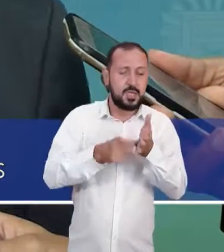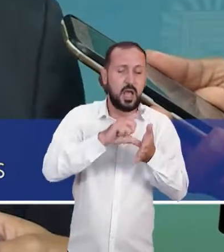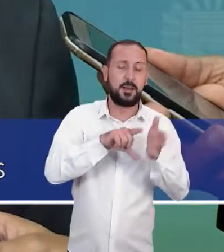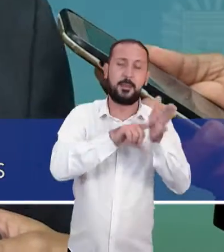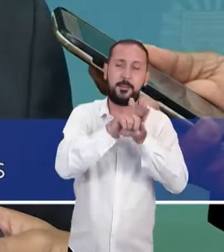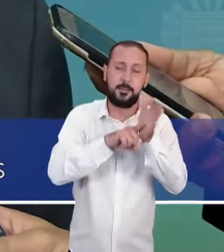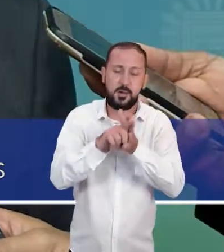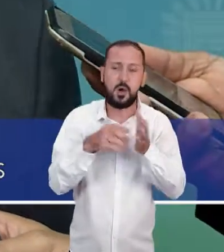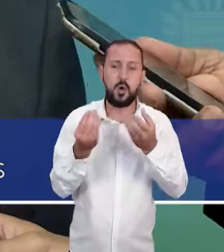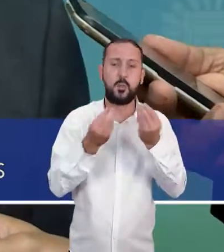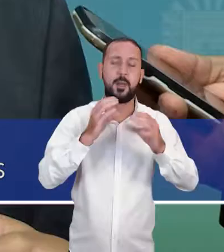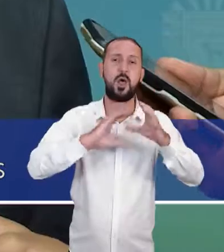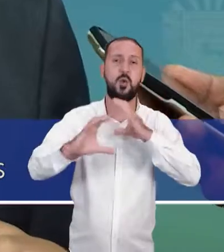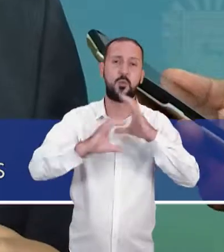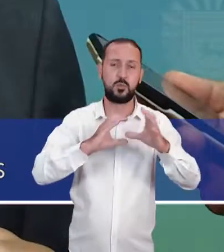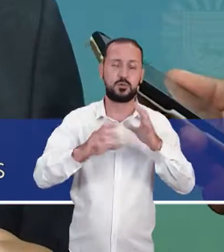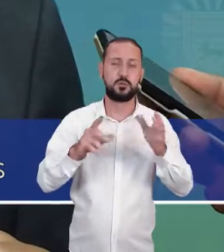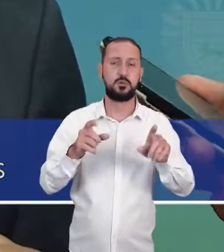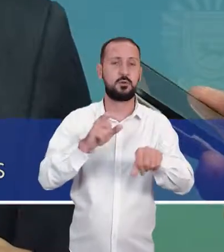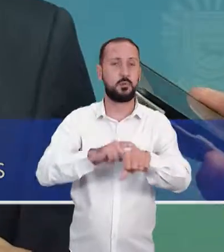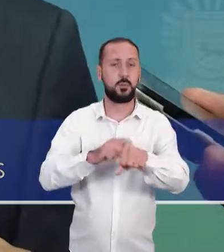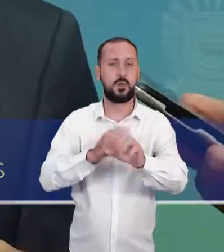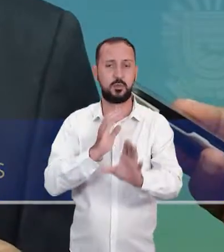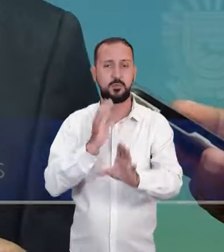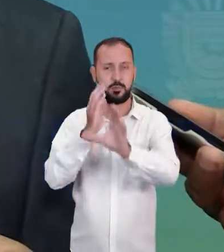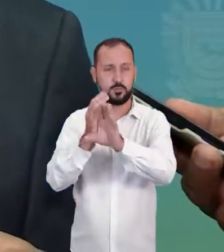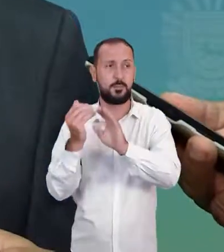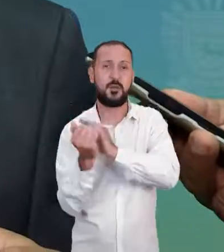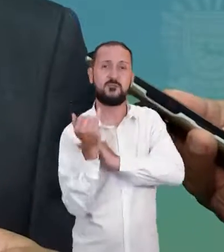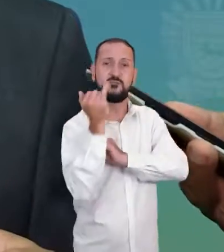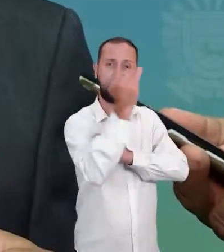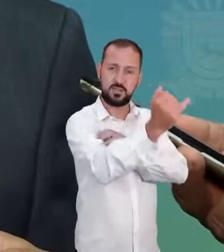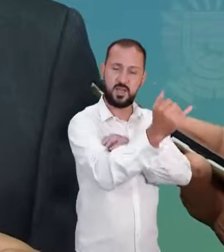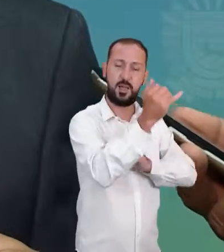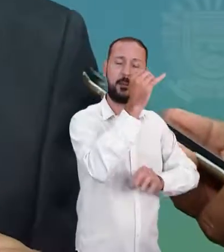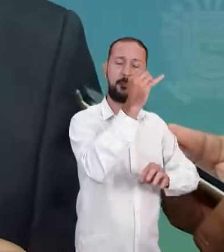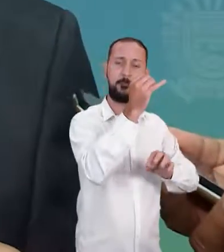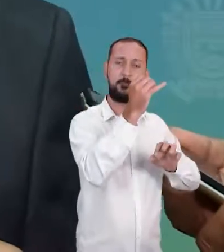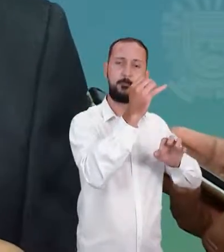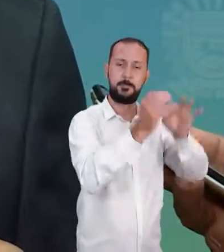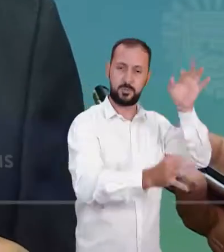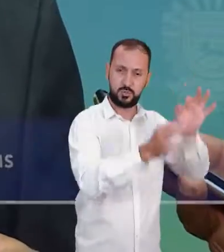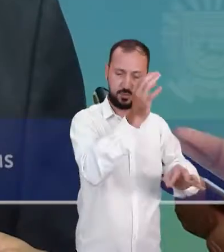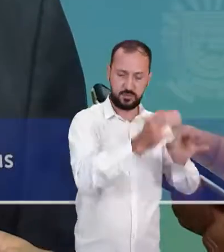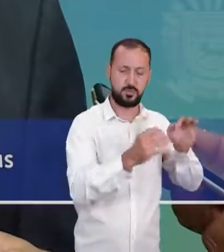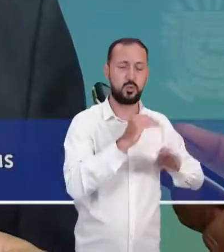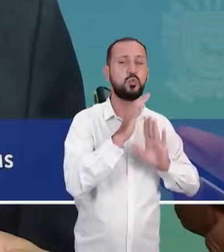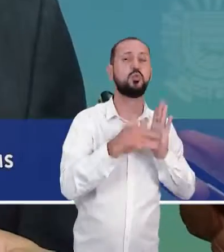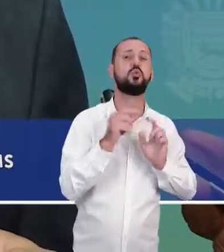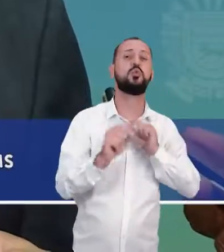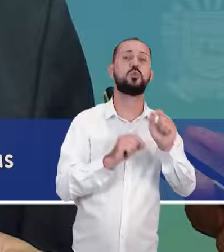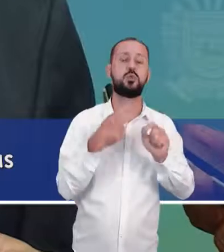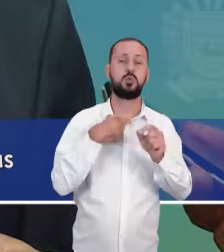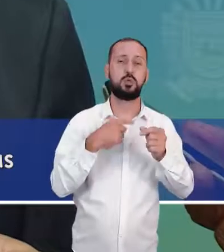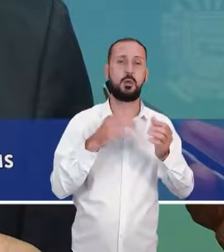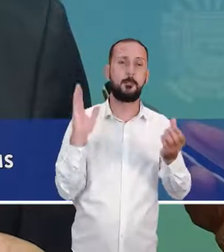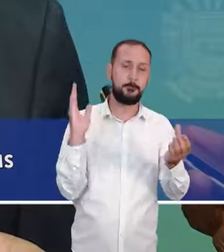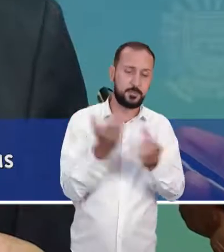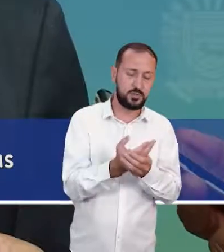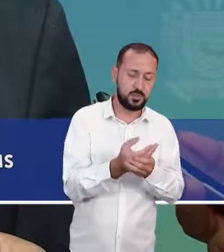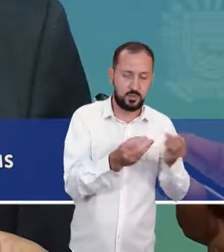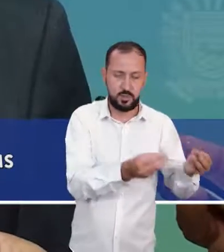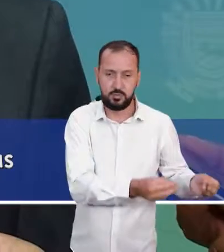é o responsável pela comunicação das prisões ao Poder Judiciário. Toda a